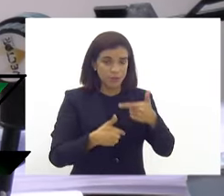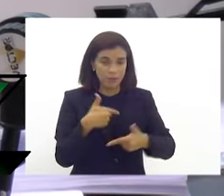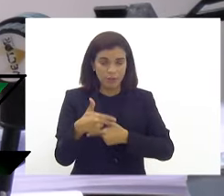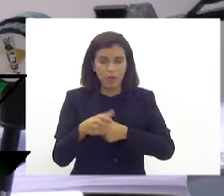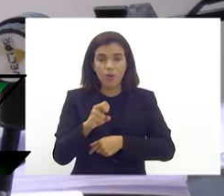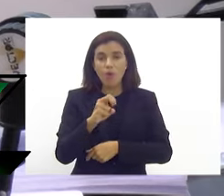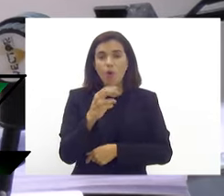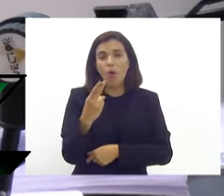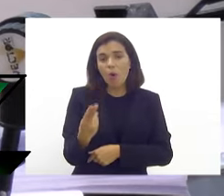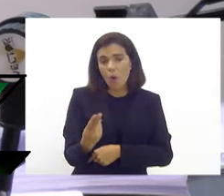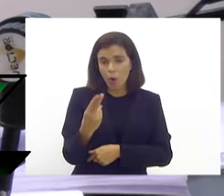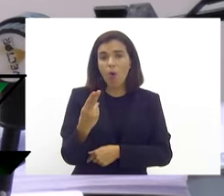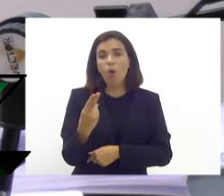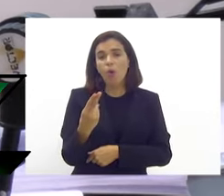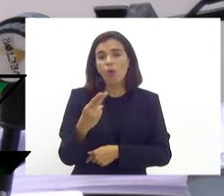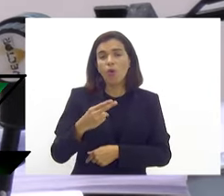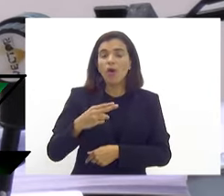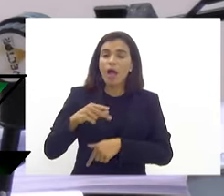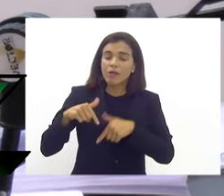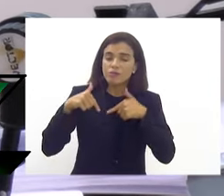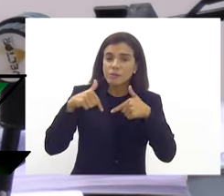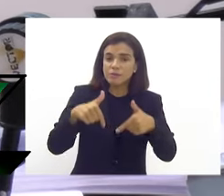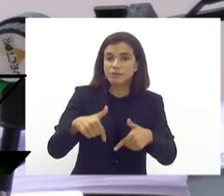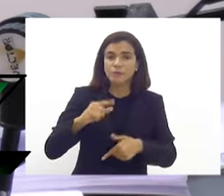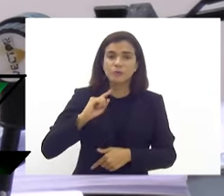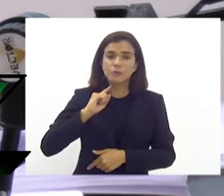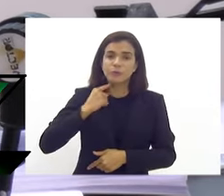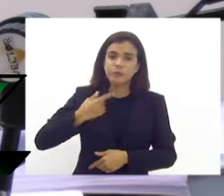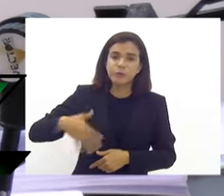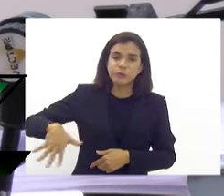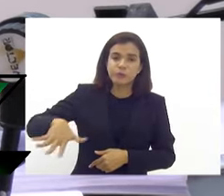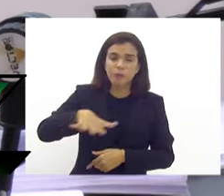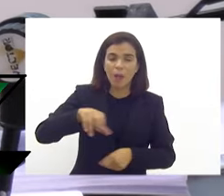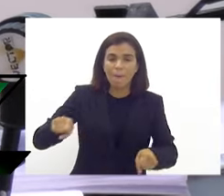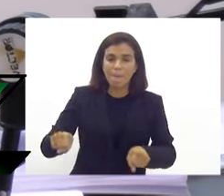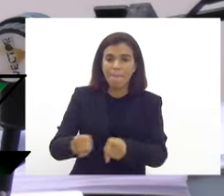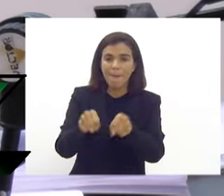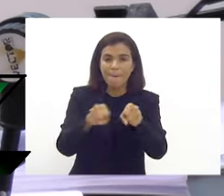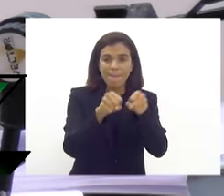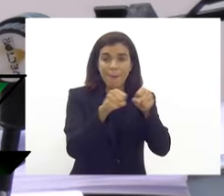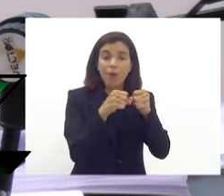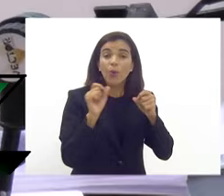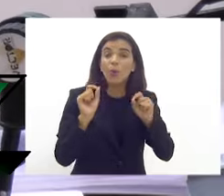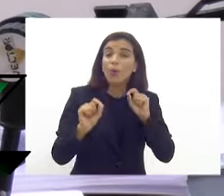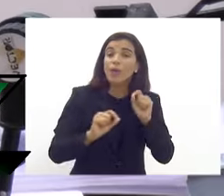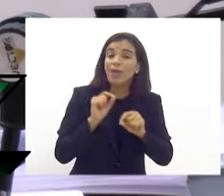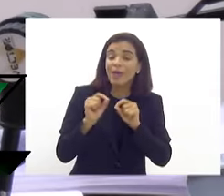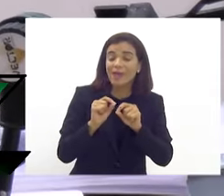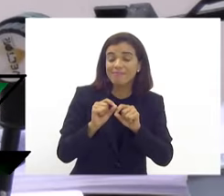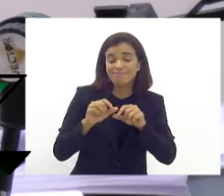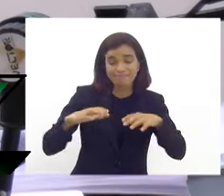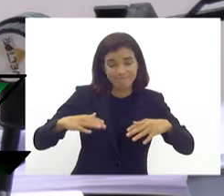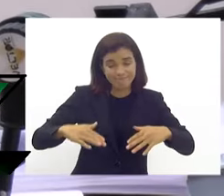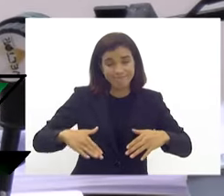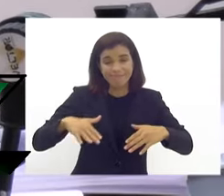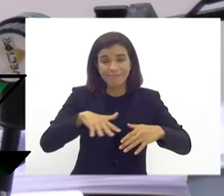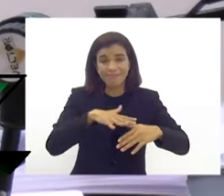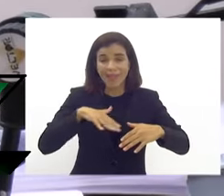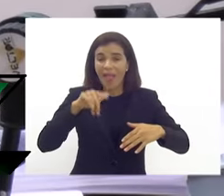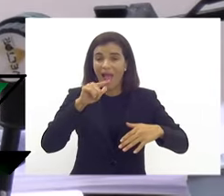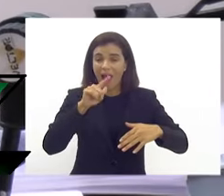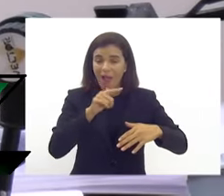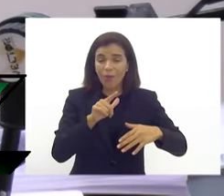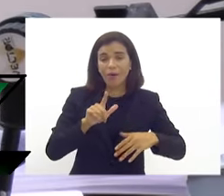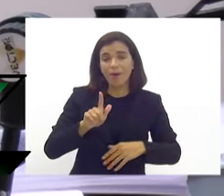Empreendimentos potencialmente poluidores ou degradantes do meio ambiente Justamente a nossa quê chou na bala tá claro não tem